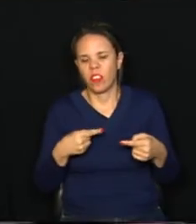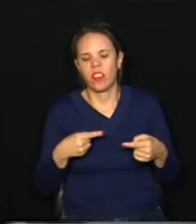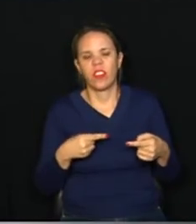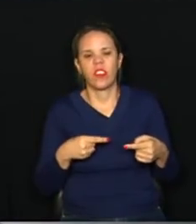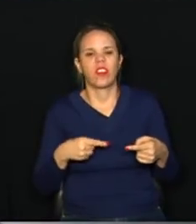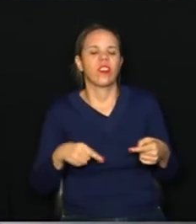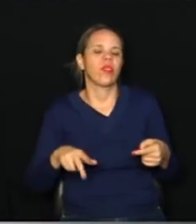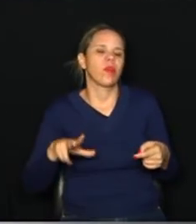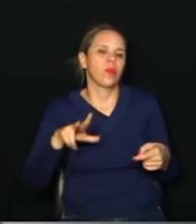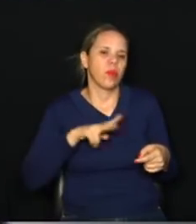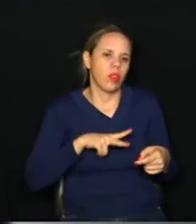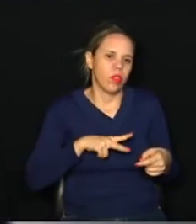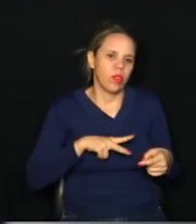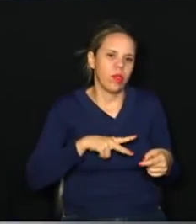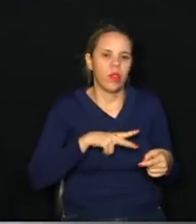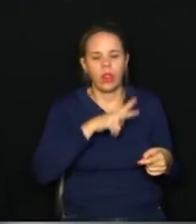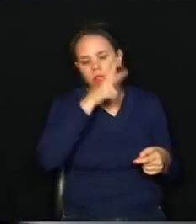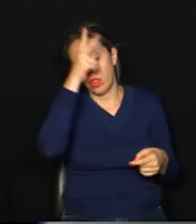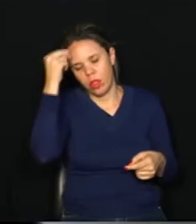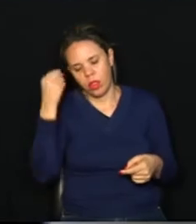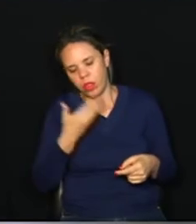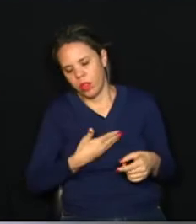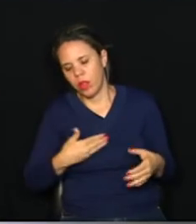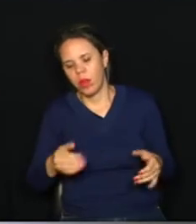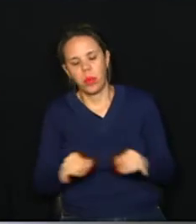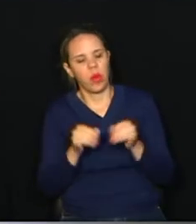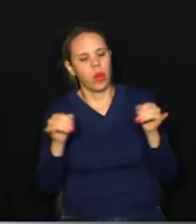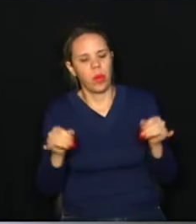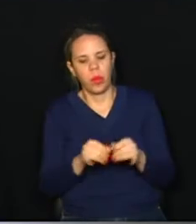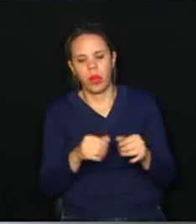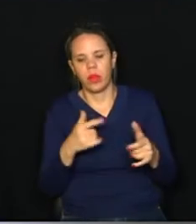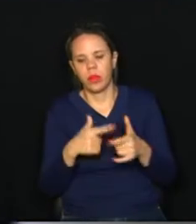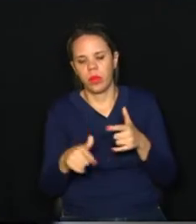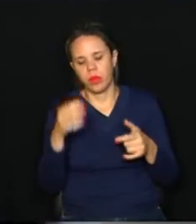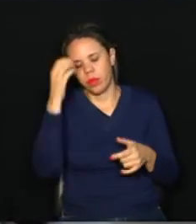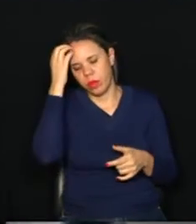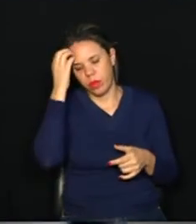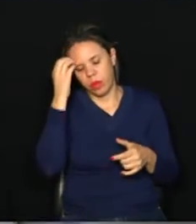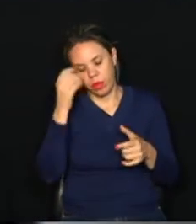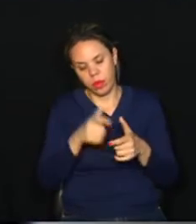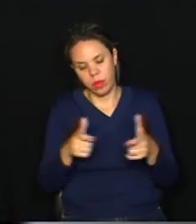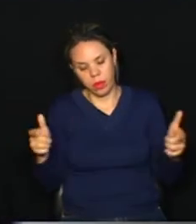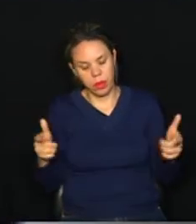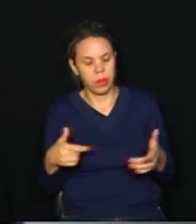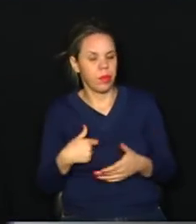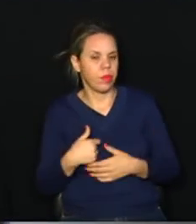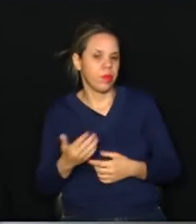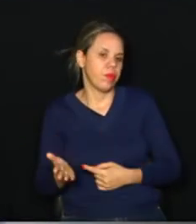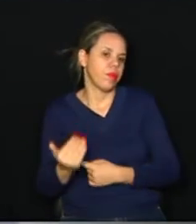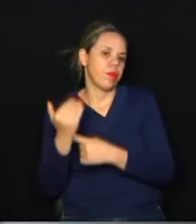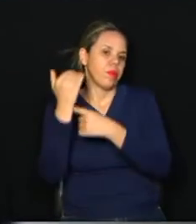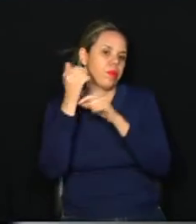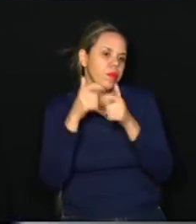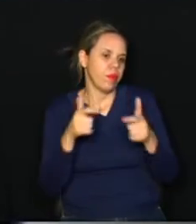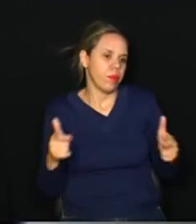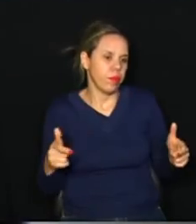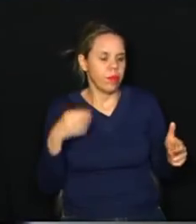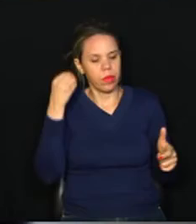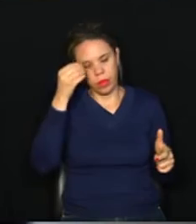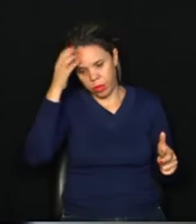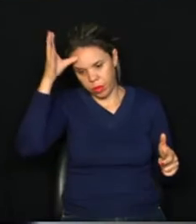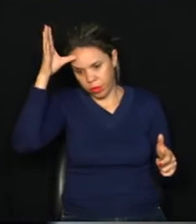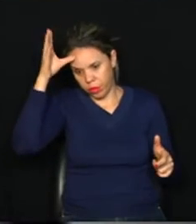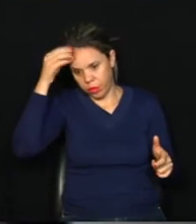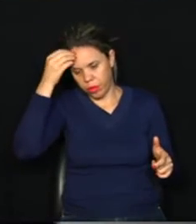privada e vice-versa. Isso é uma bobagem estratosférica. Na medida que a tecnologia avança, que o conhecimento